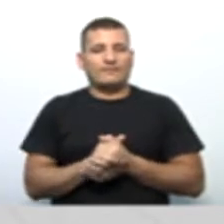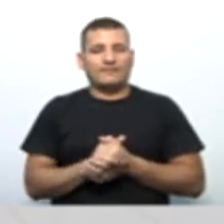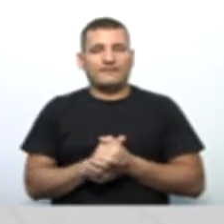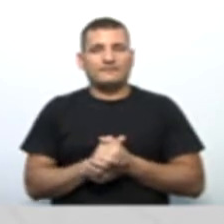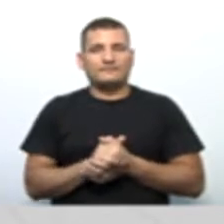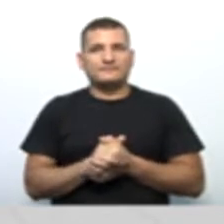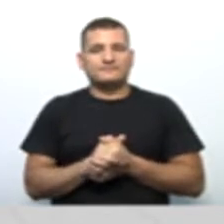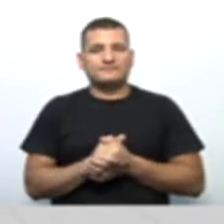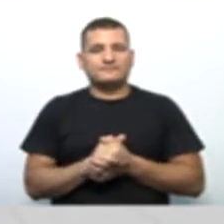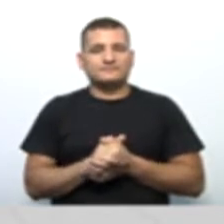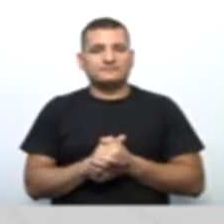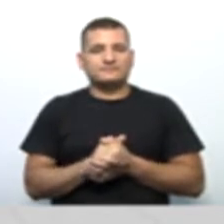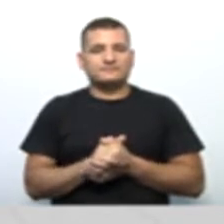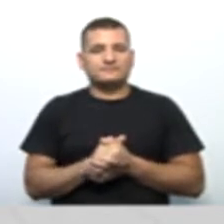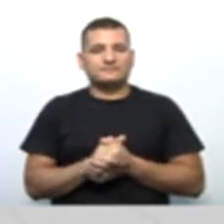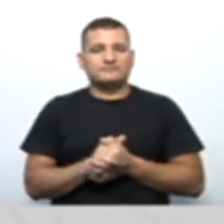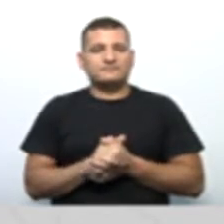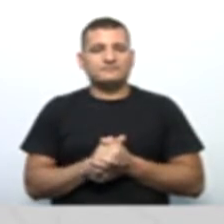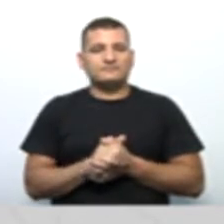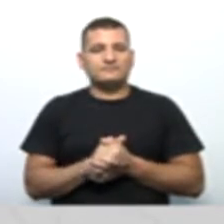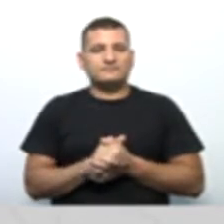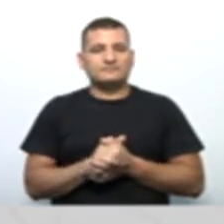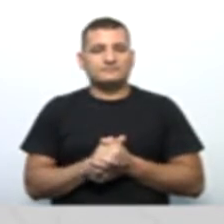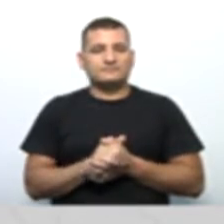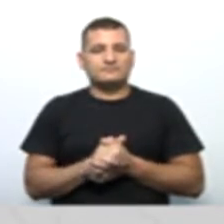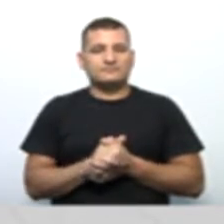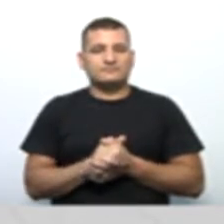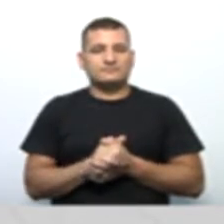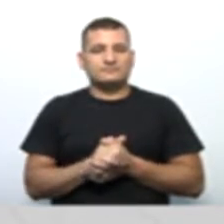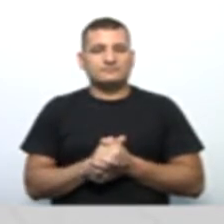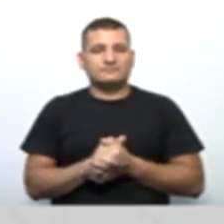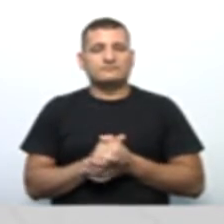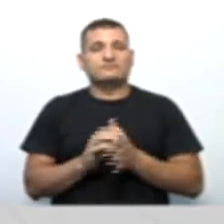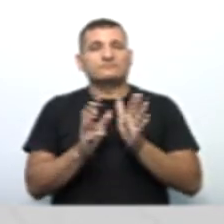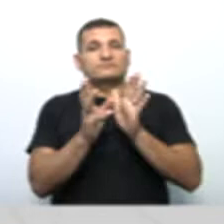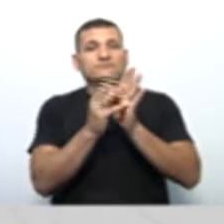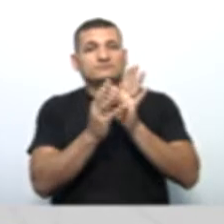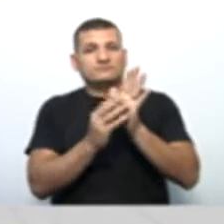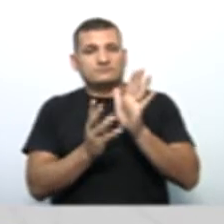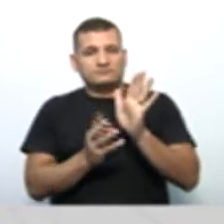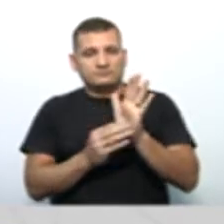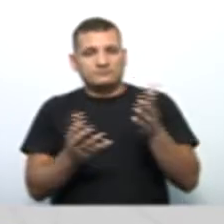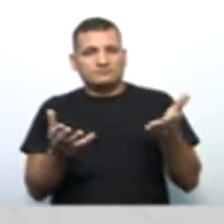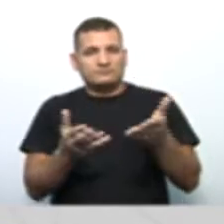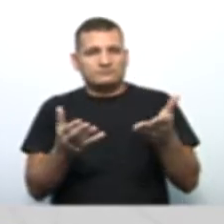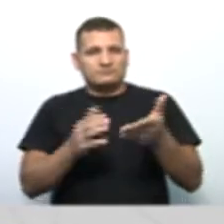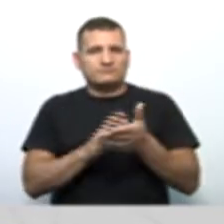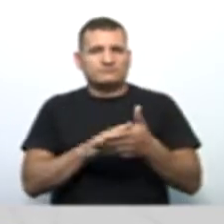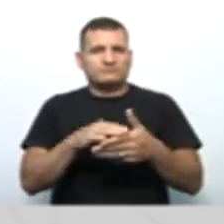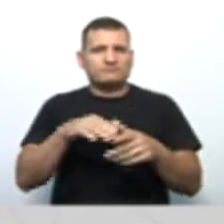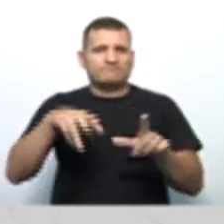passado então vamos lá aula 2 nosso conteúdo de hoje legibilidade